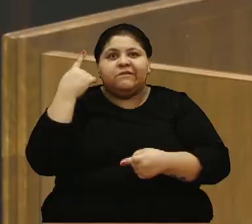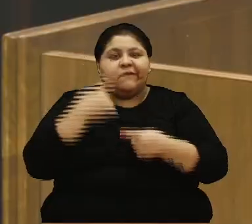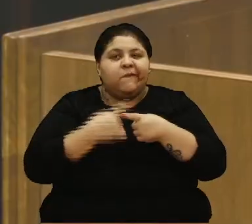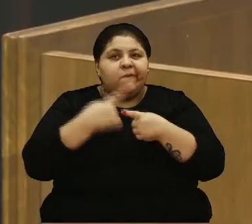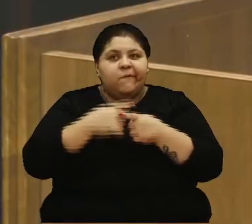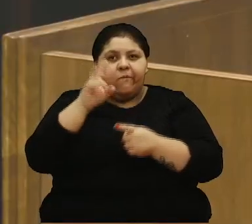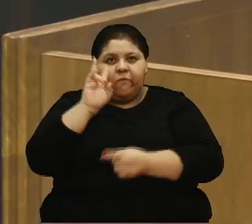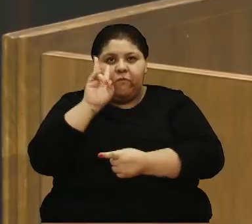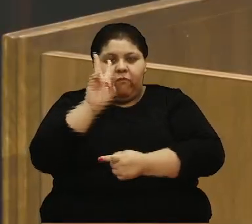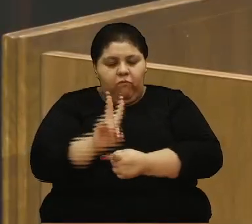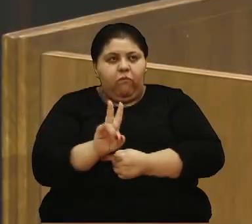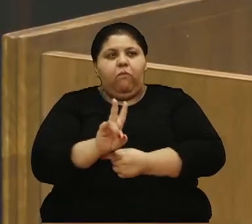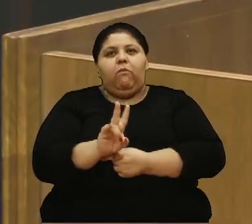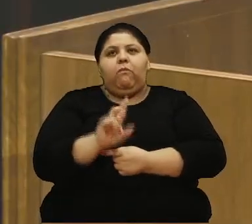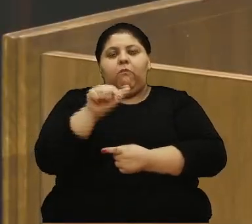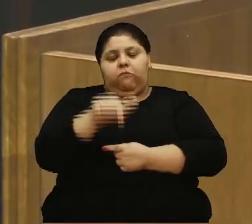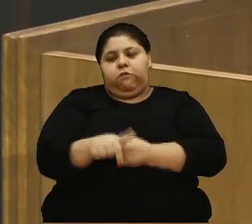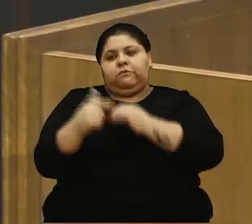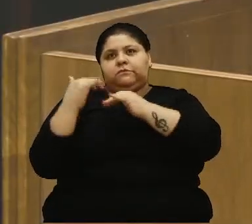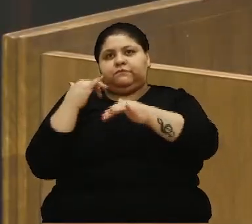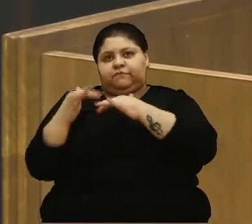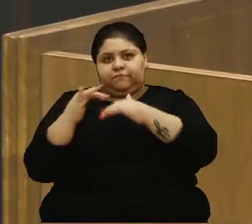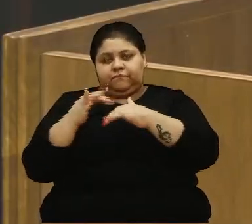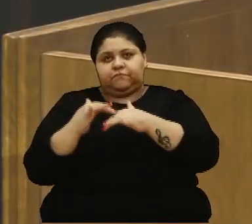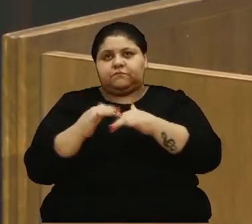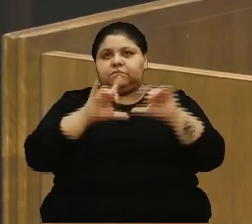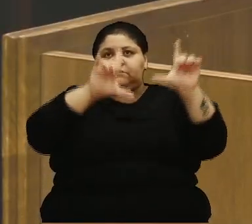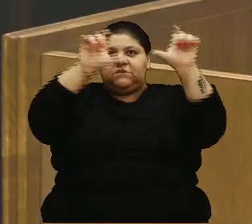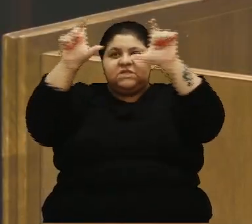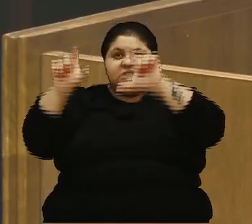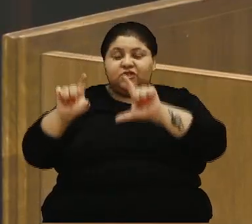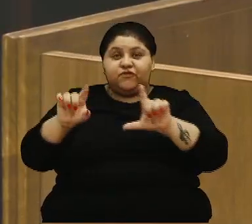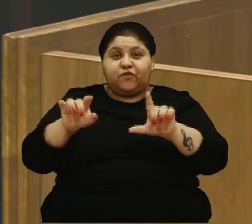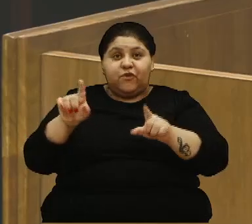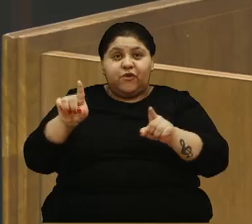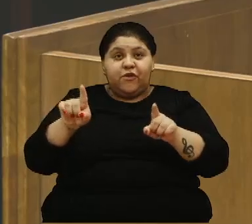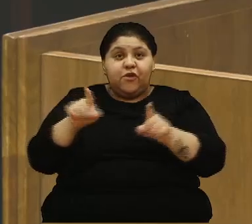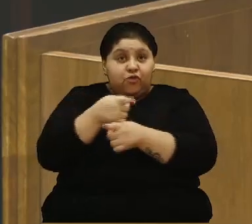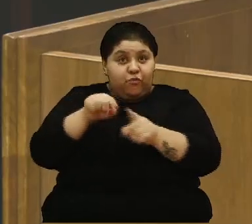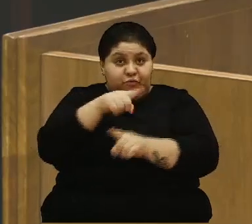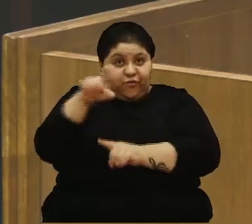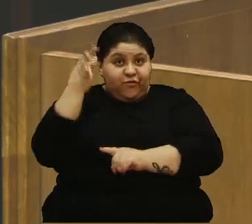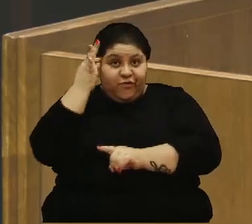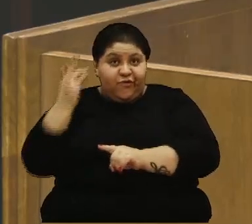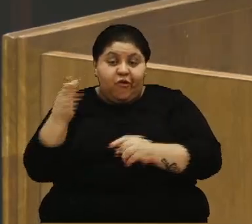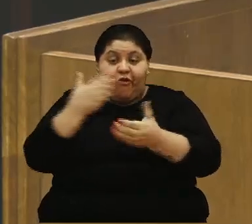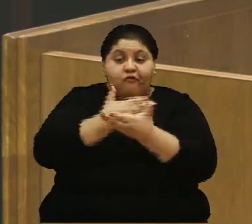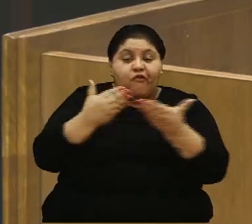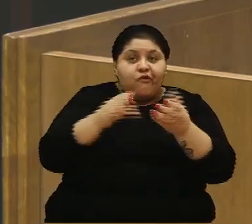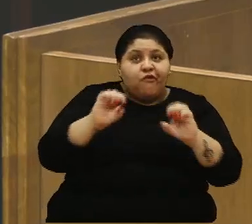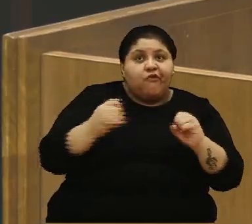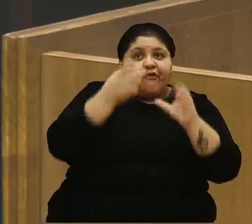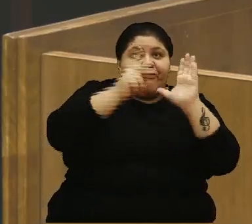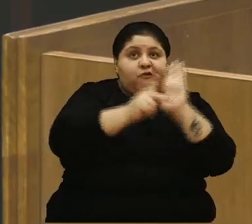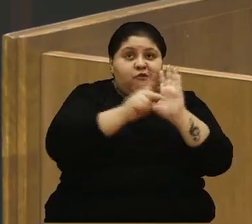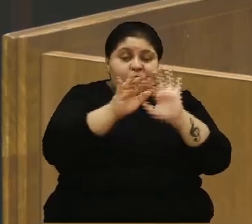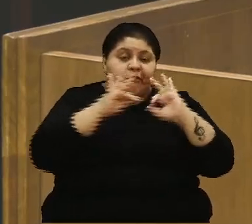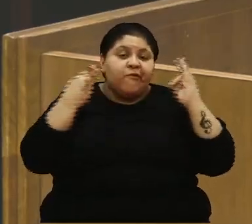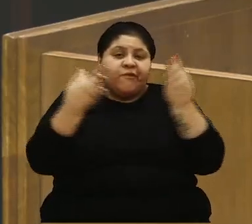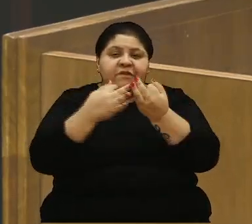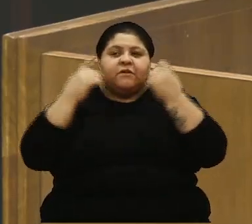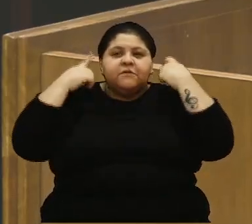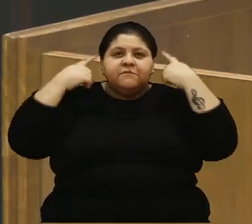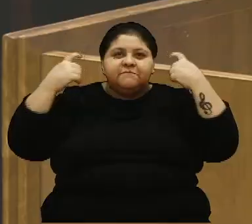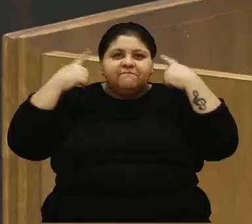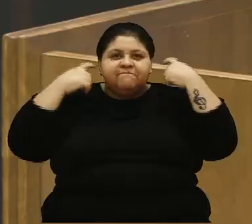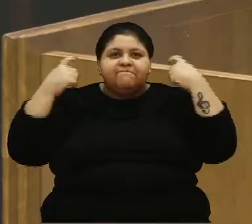viu essa mobilização tão grande. Essas fotos dos músicos, só para a gente entender, foi a abertura do evento com o projeto Família Sonora,